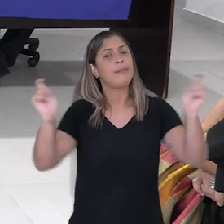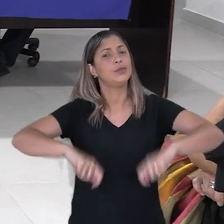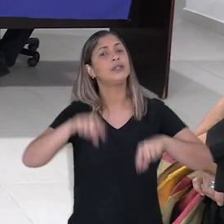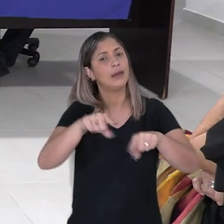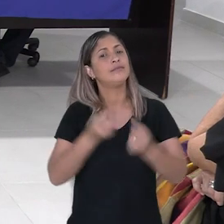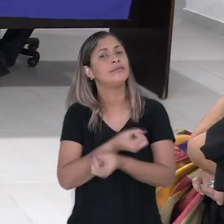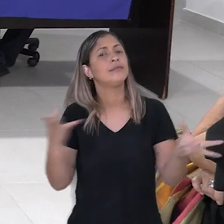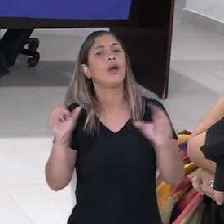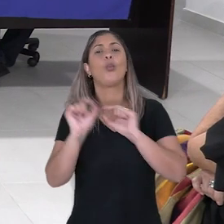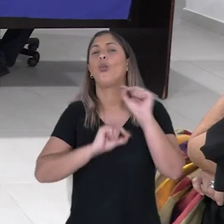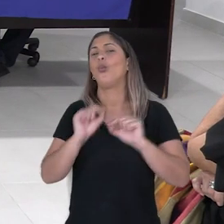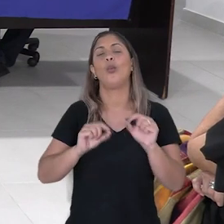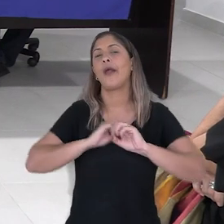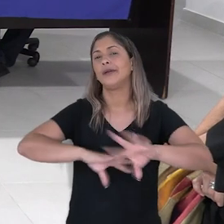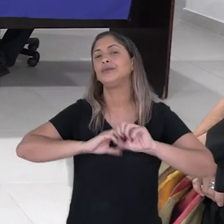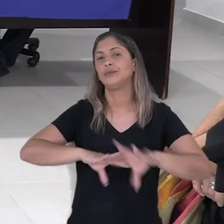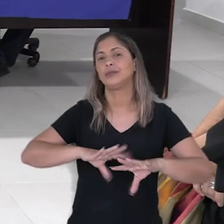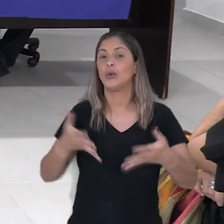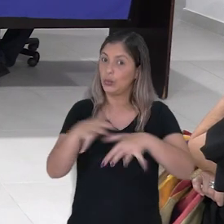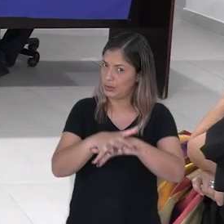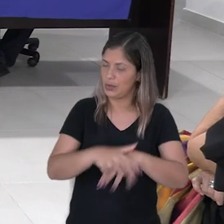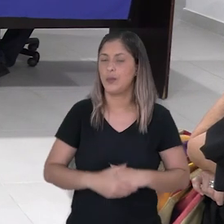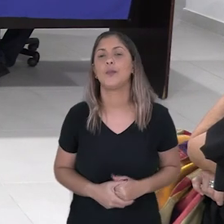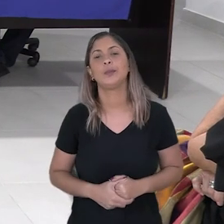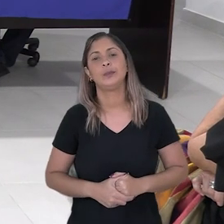essa contribuição inestimável à educação e à inclusão.